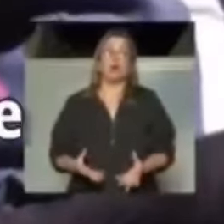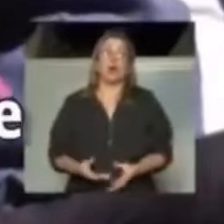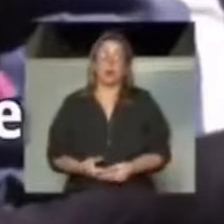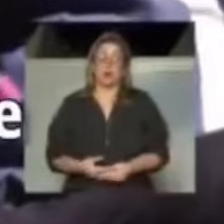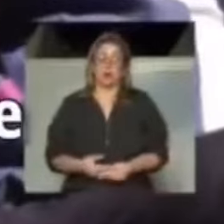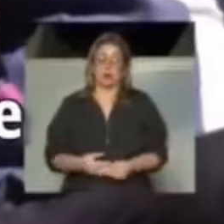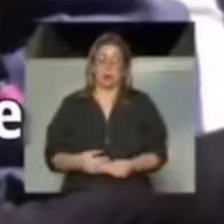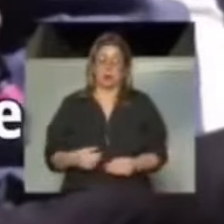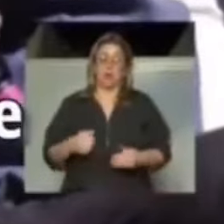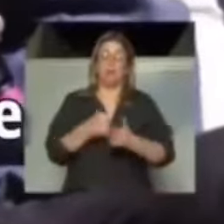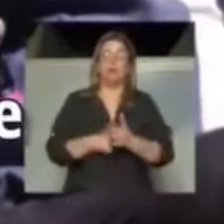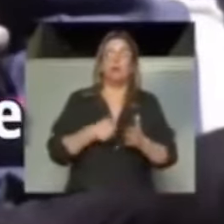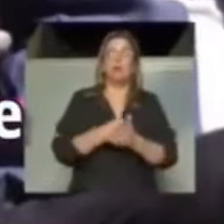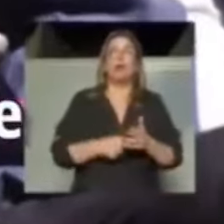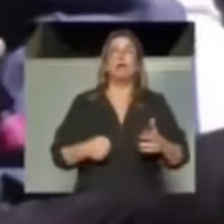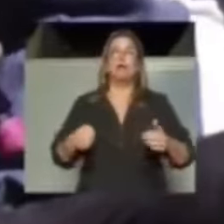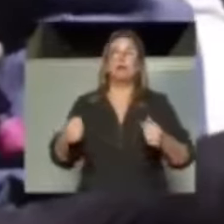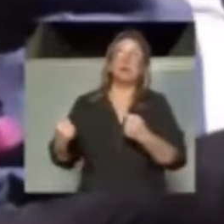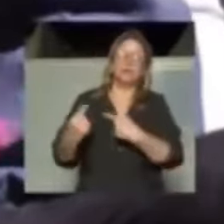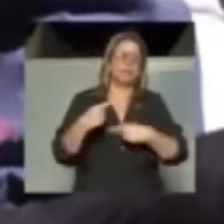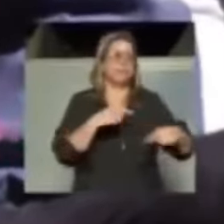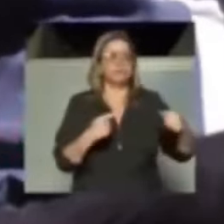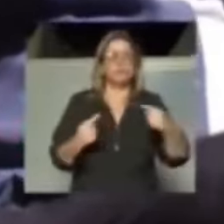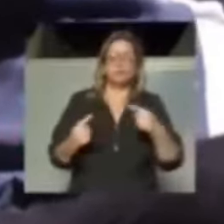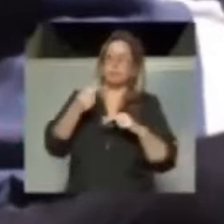elor peleando con la